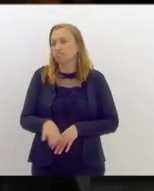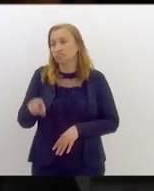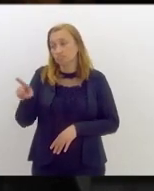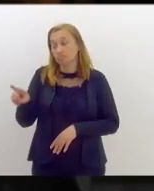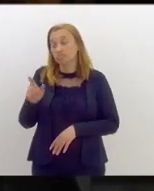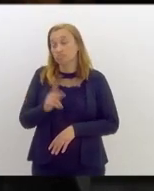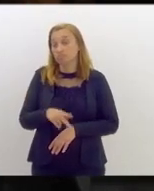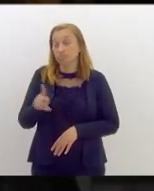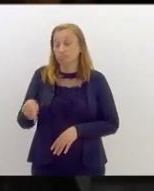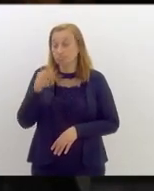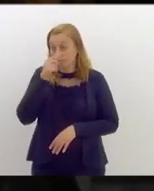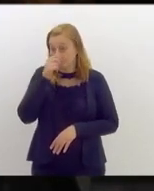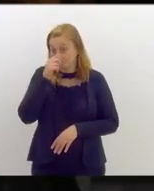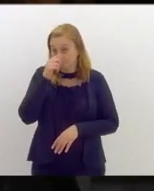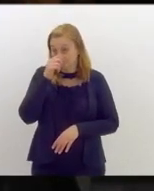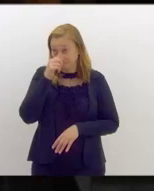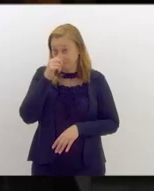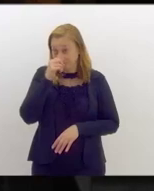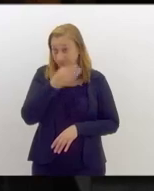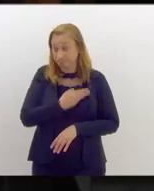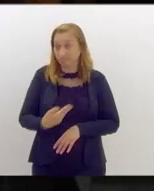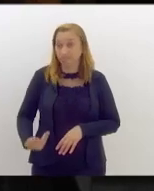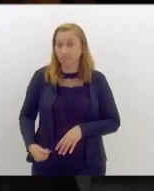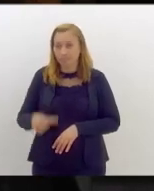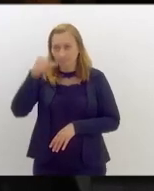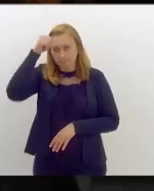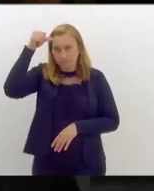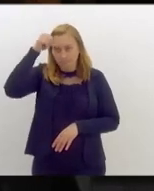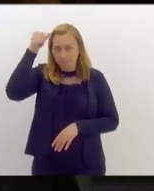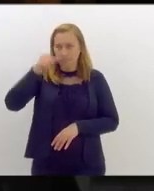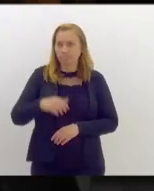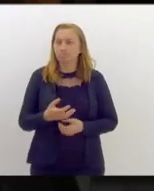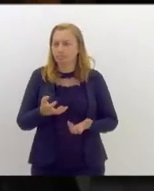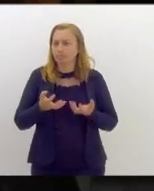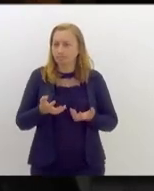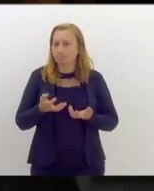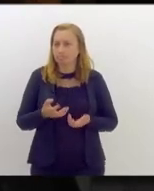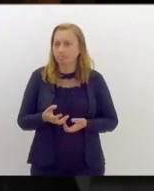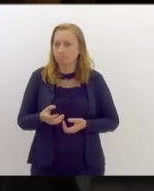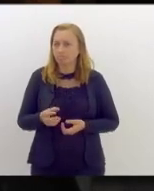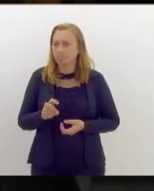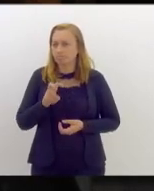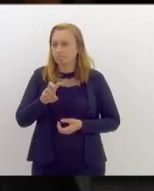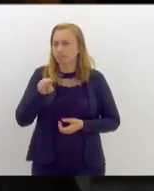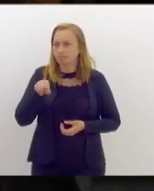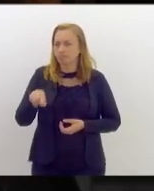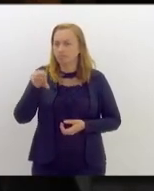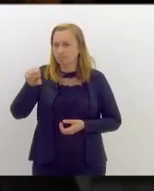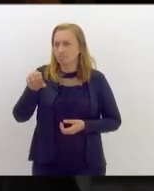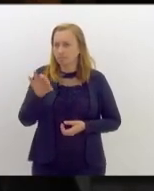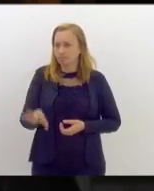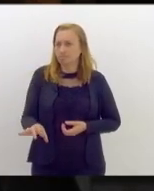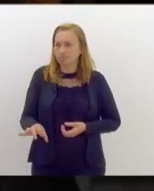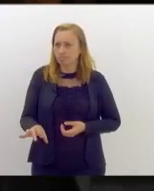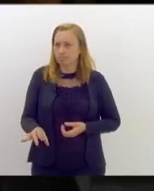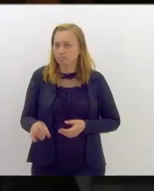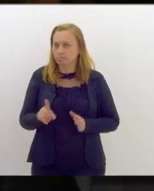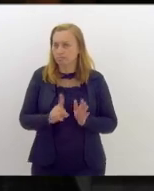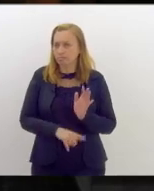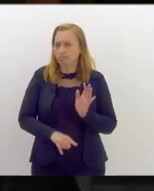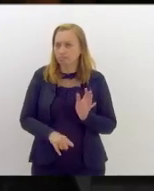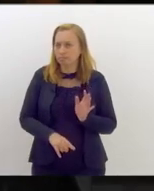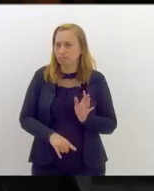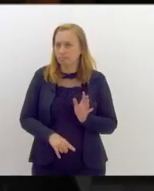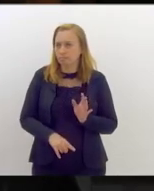professor o governador Cláudio Castro tá querendo dar 5.9% ainda reduzindo